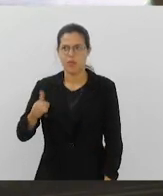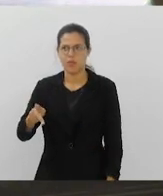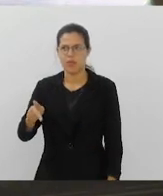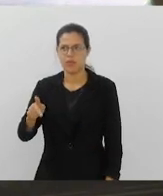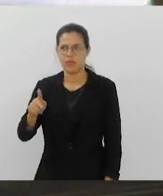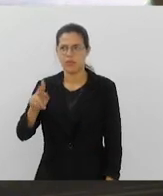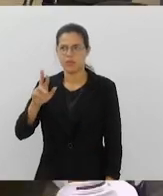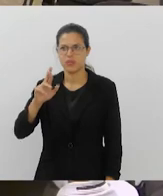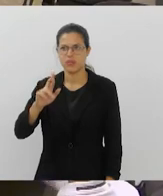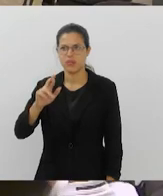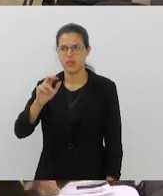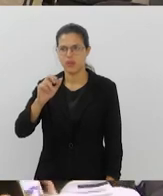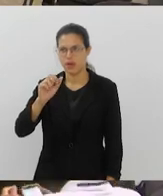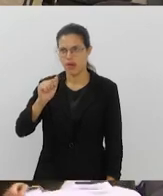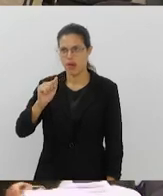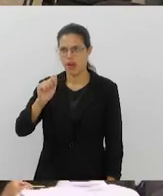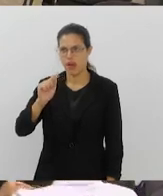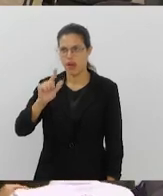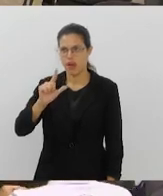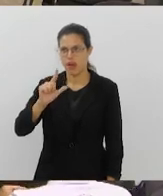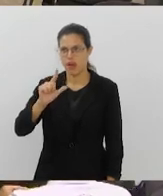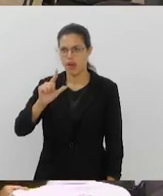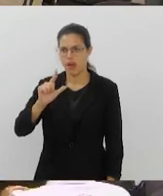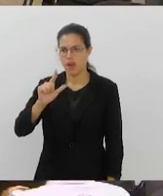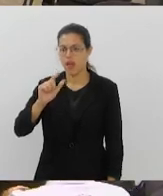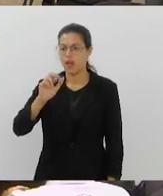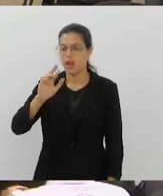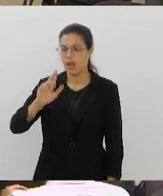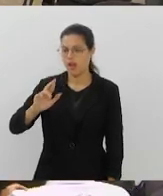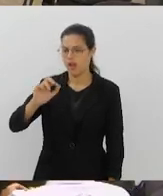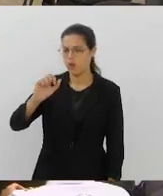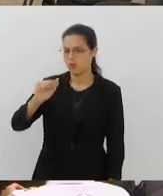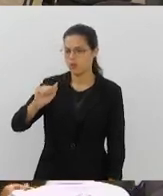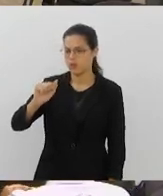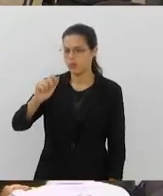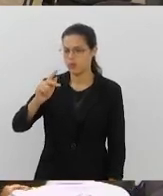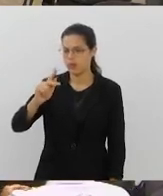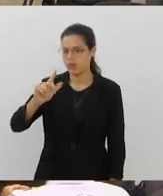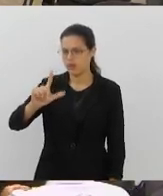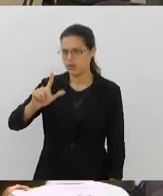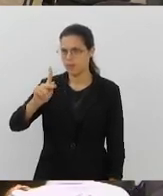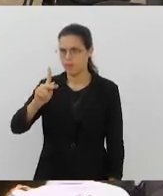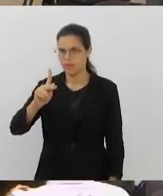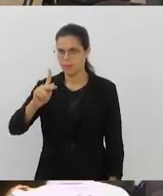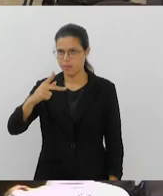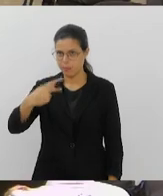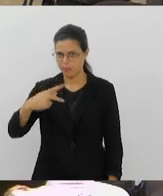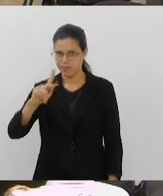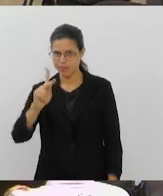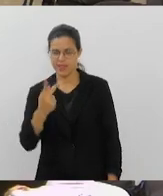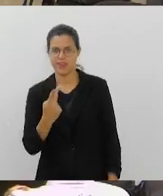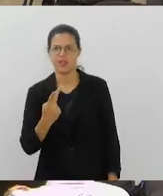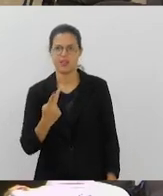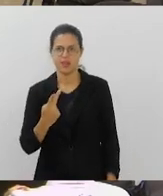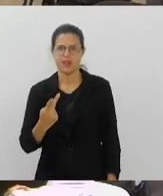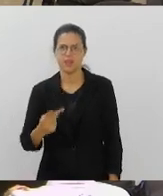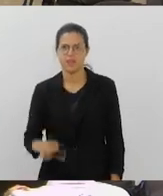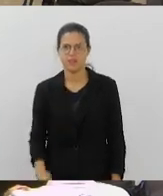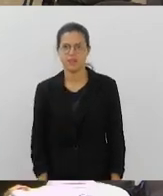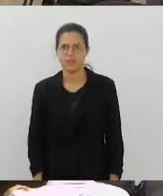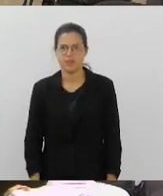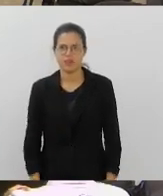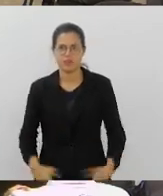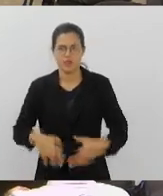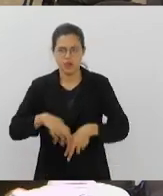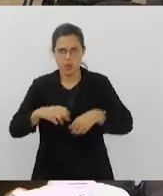meu irmão. Pois ele precisará seguir com a agenda. Neste momento será graduado a faixa coral